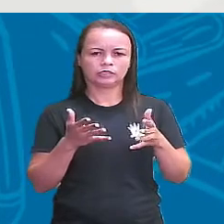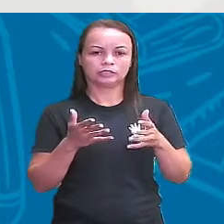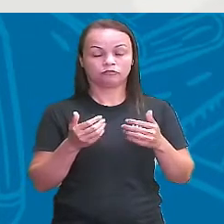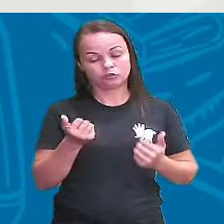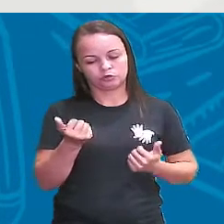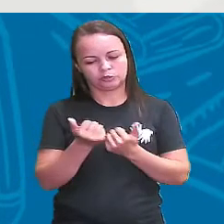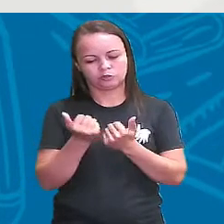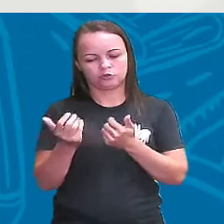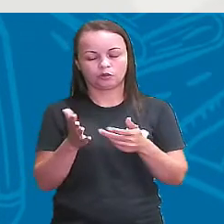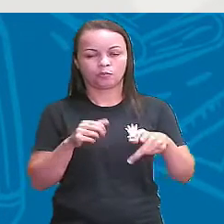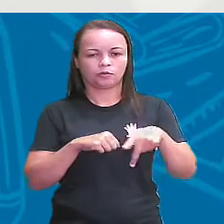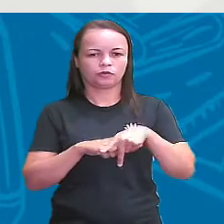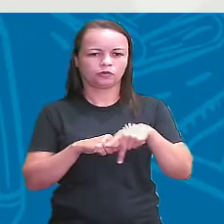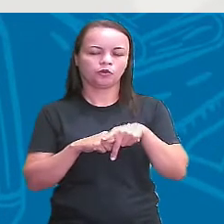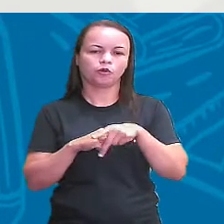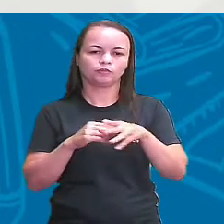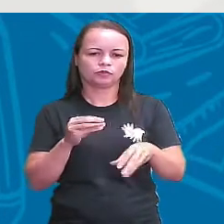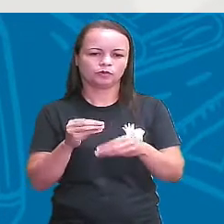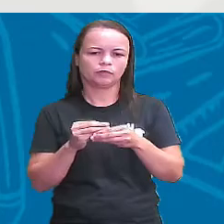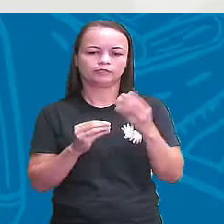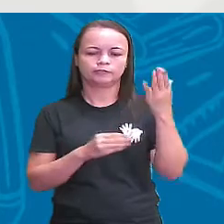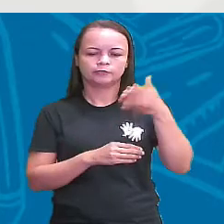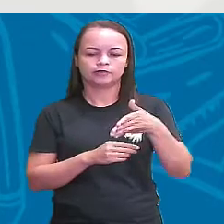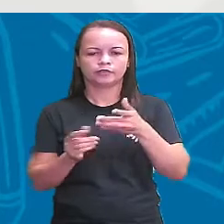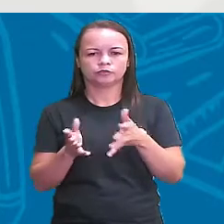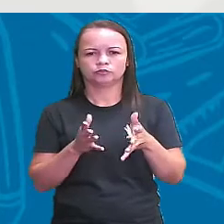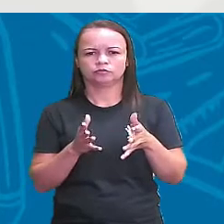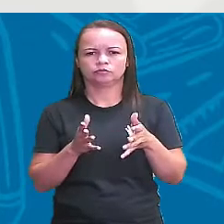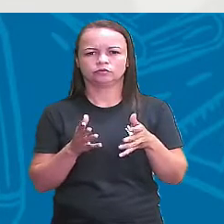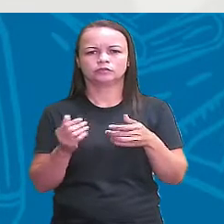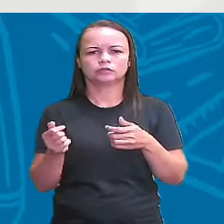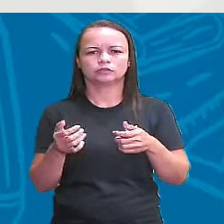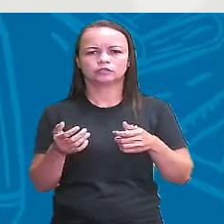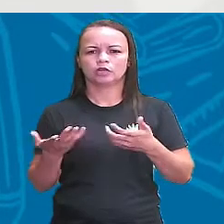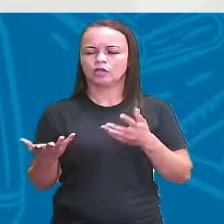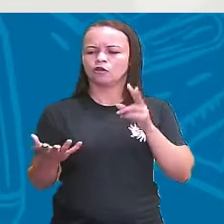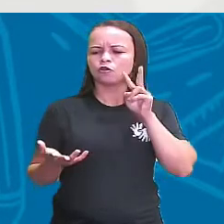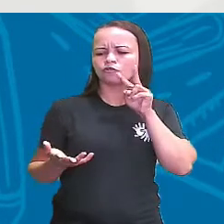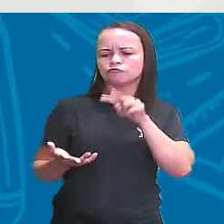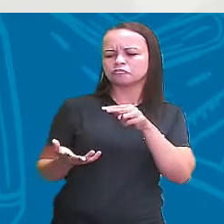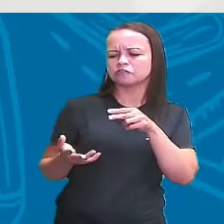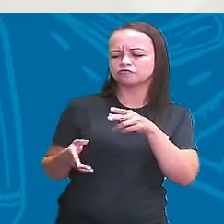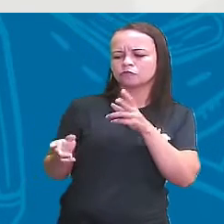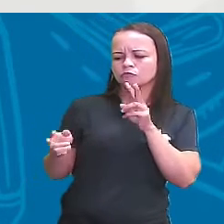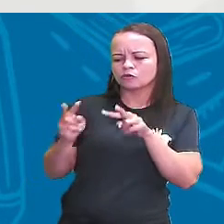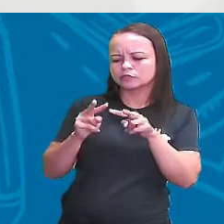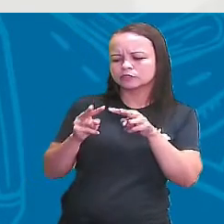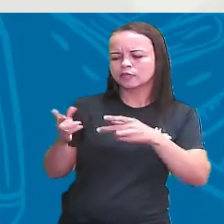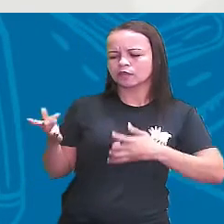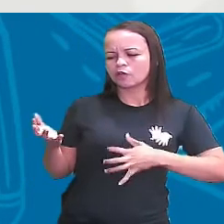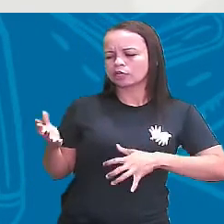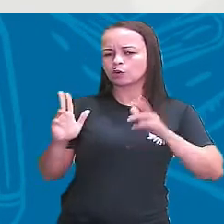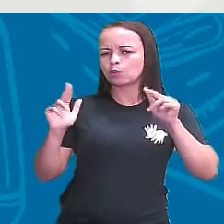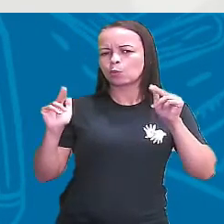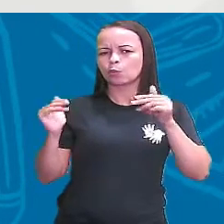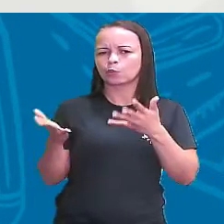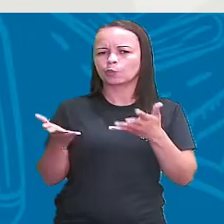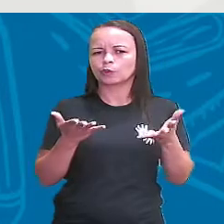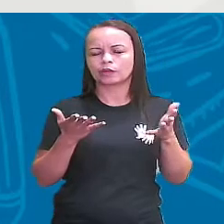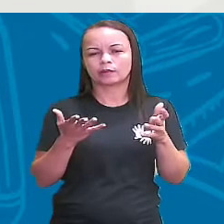substituir por um pronome de complemento direto, nunca mais lo vi tocando la guitarra. Só que aí o que